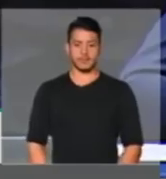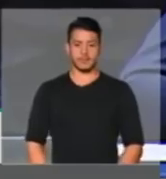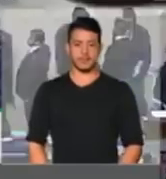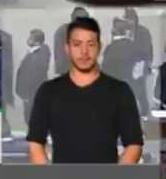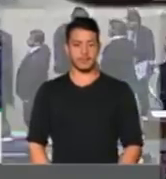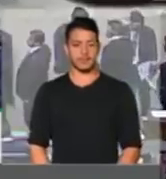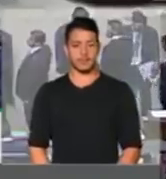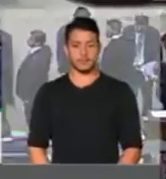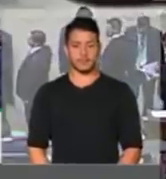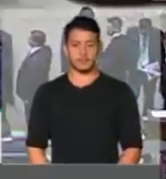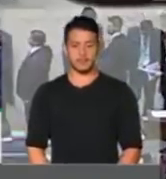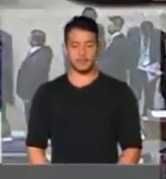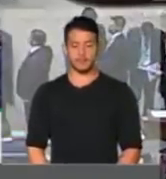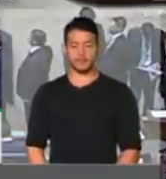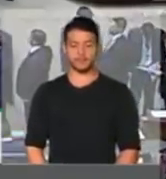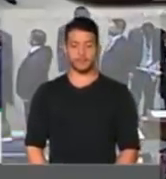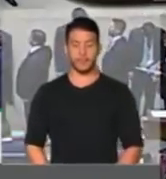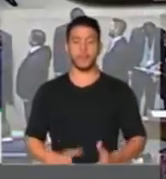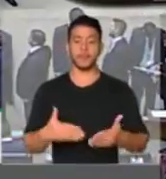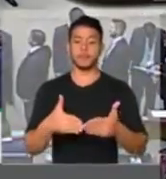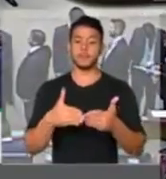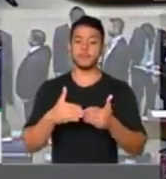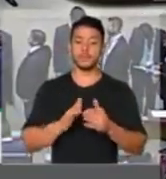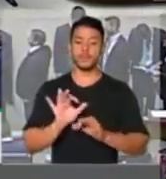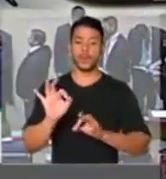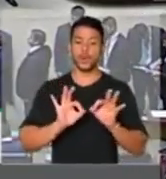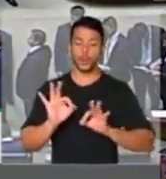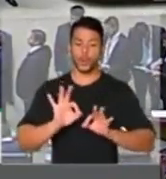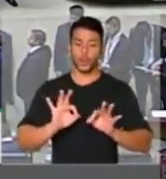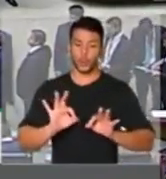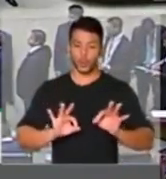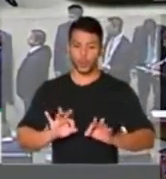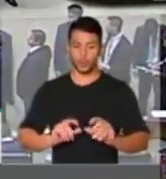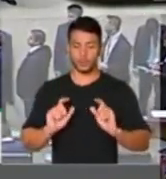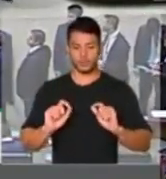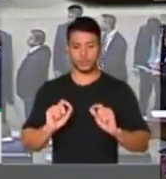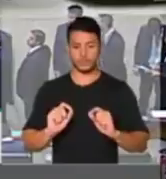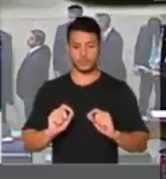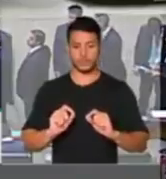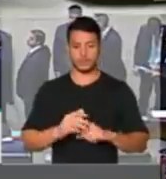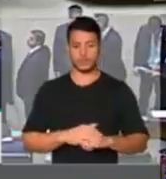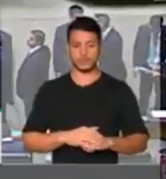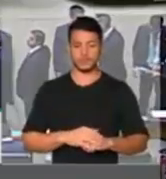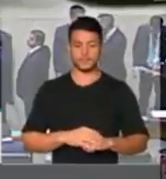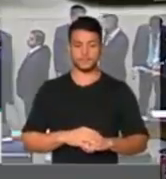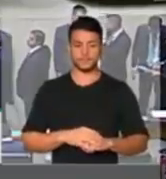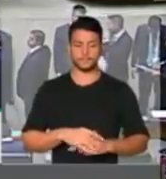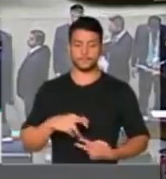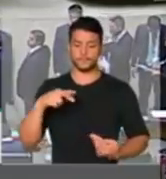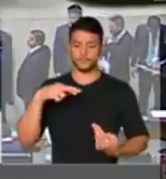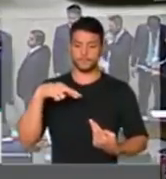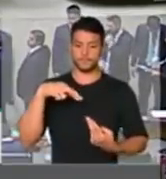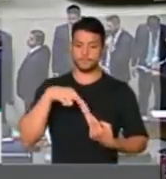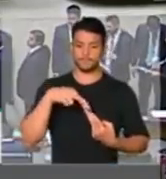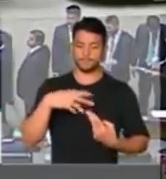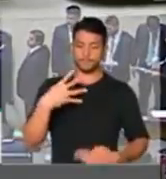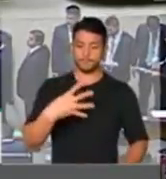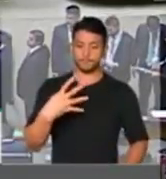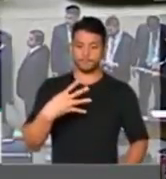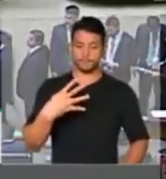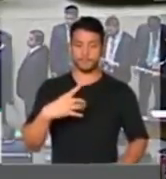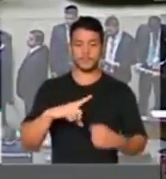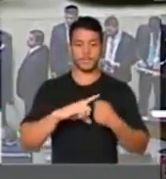Senhor presidente. Questão de ordem, deputado. Questão de ordem com base no inciso 4º do artigo